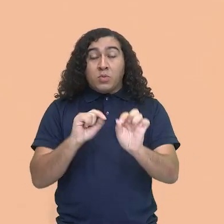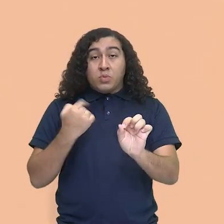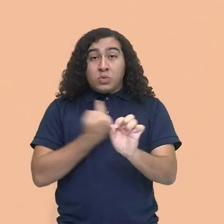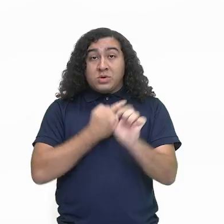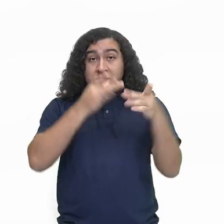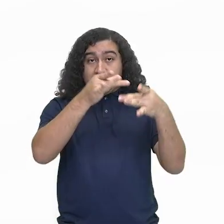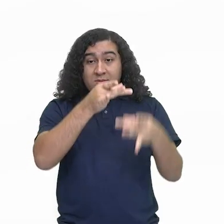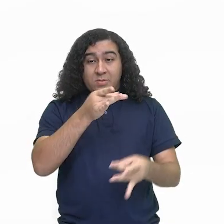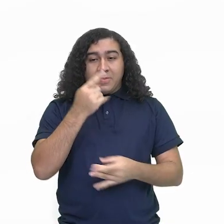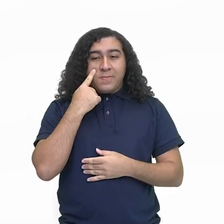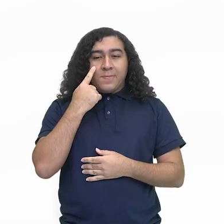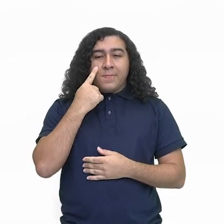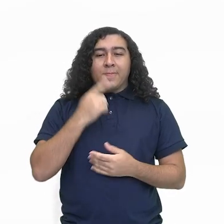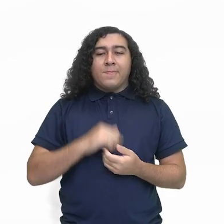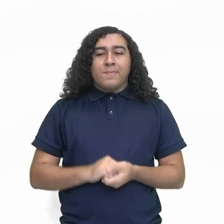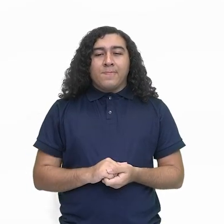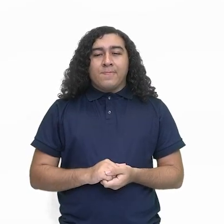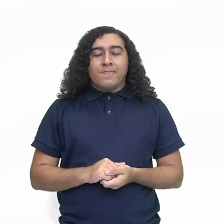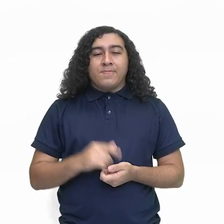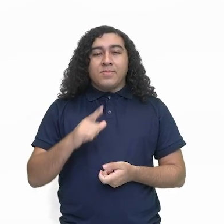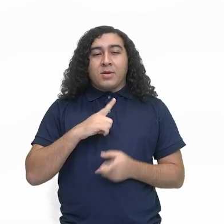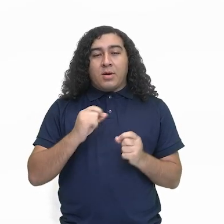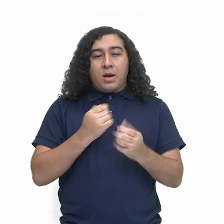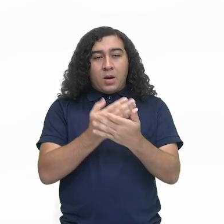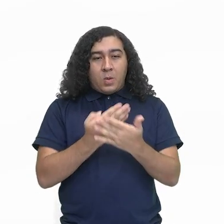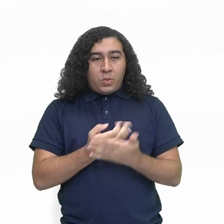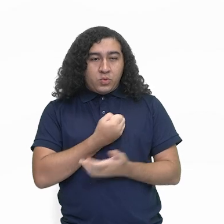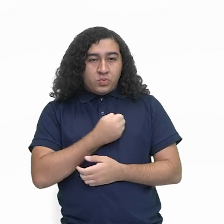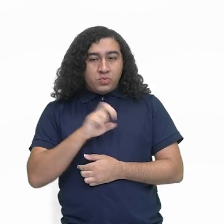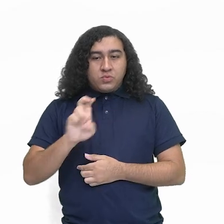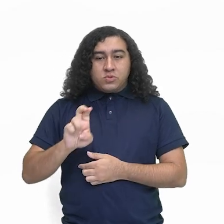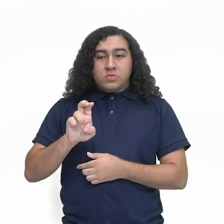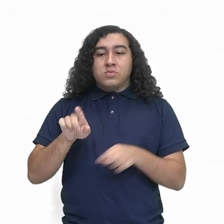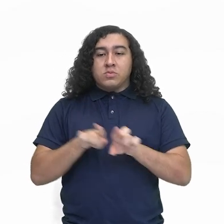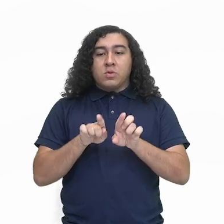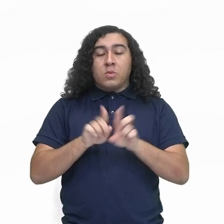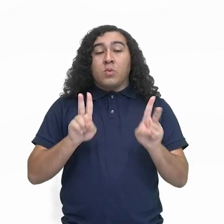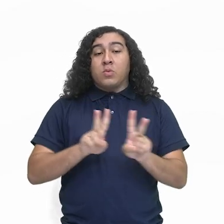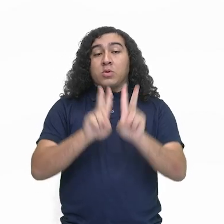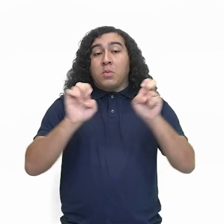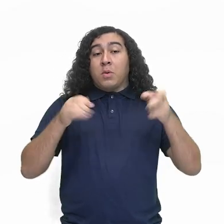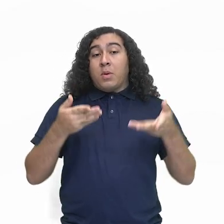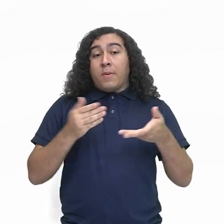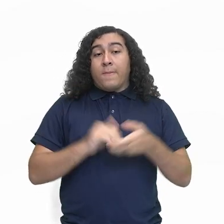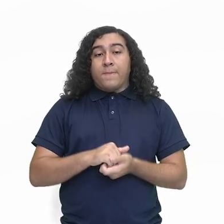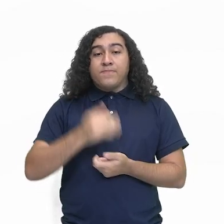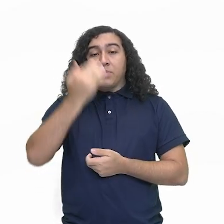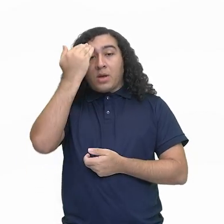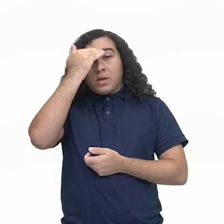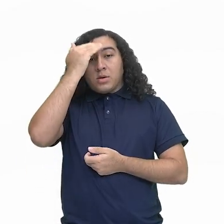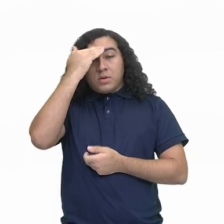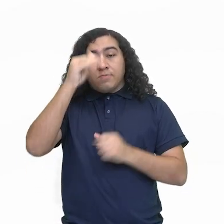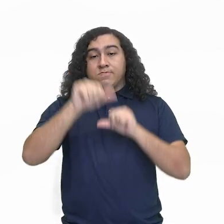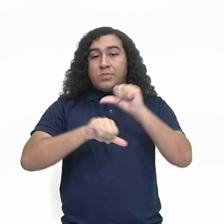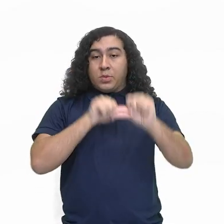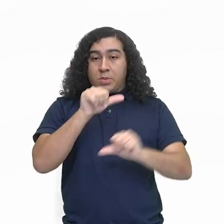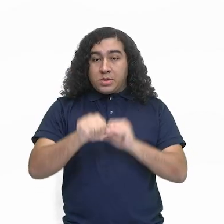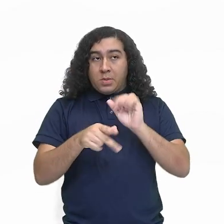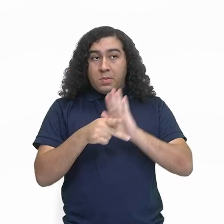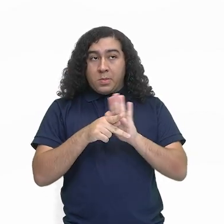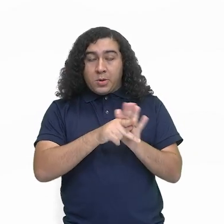nosso detalhamento. Então, temos aí a nossa aula de número 5 com o objeto de conhecimento, compreensão